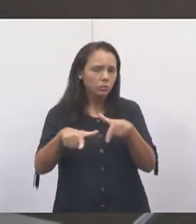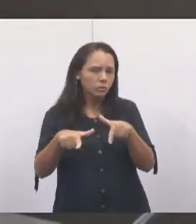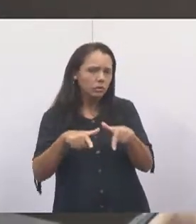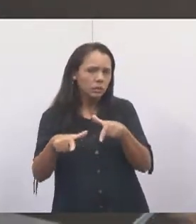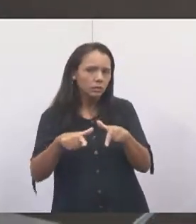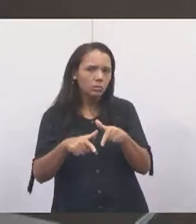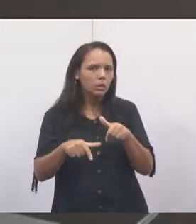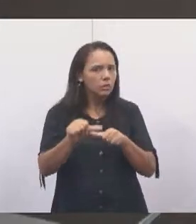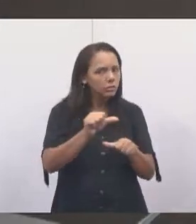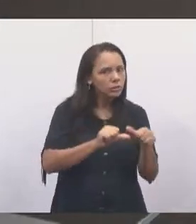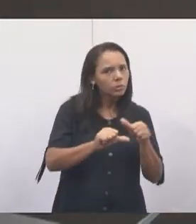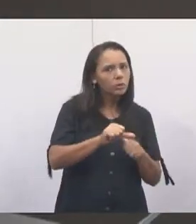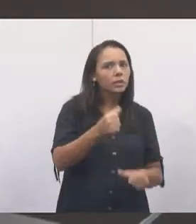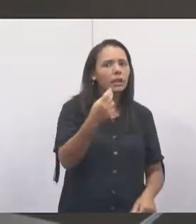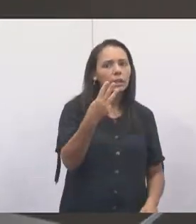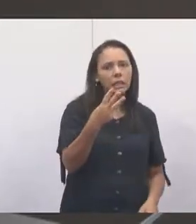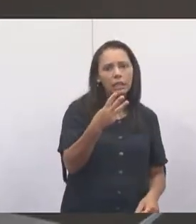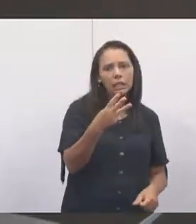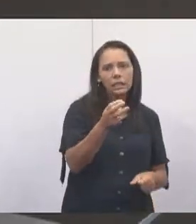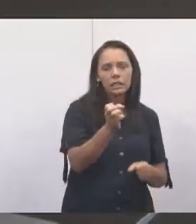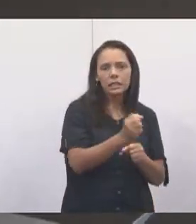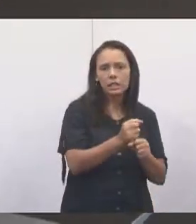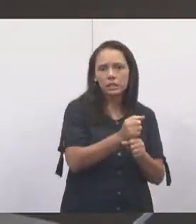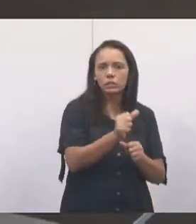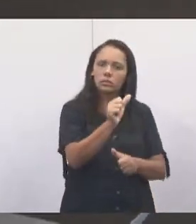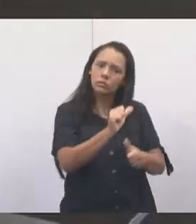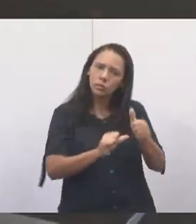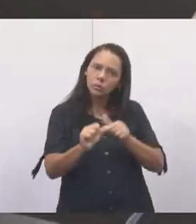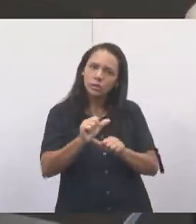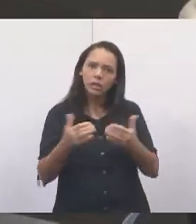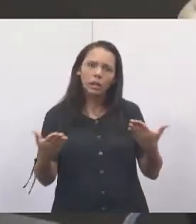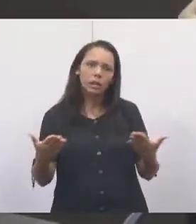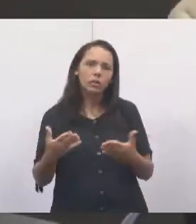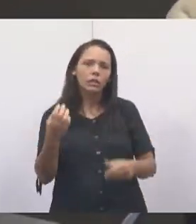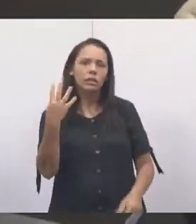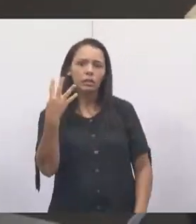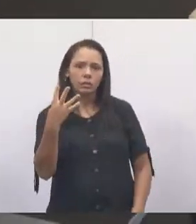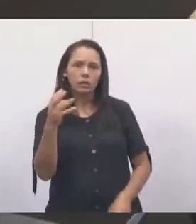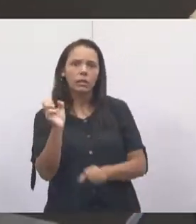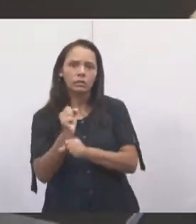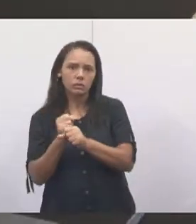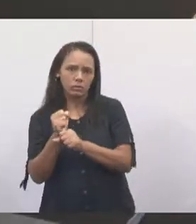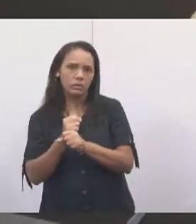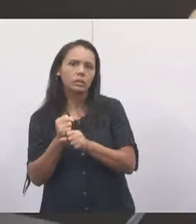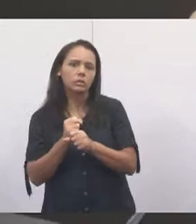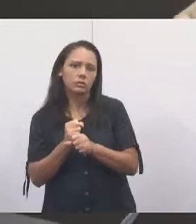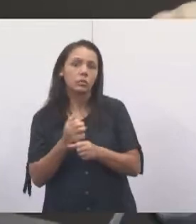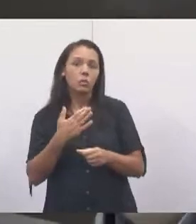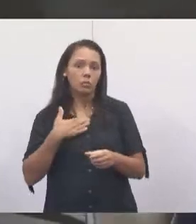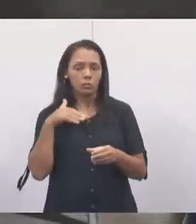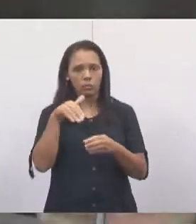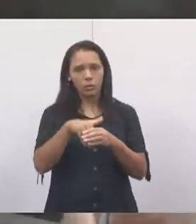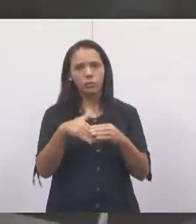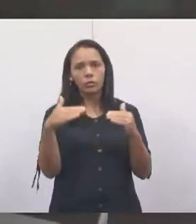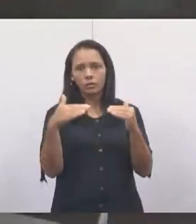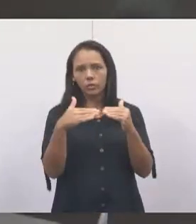ficar claro aqui o que será votado nesse momento. Então, já adianto aqui que meu voto será favorável ao projeto.